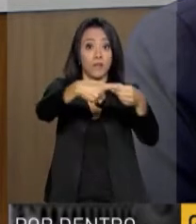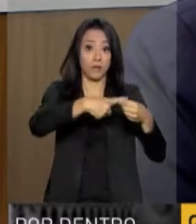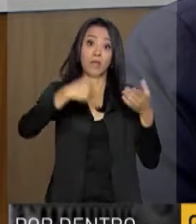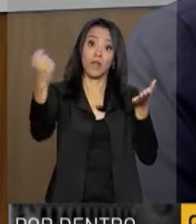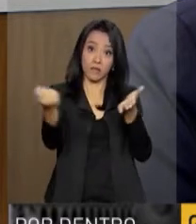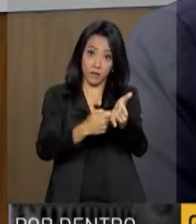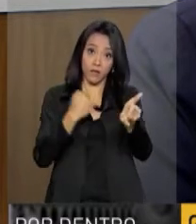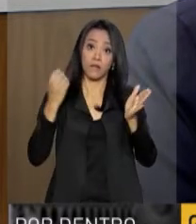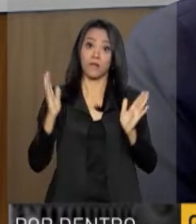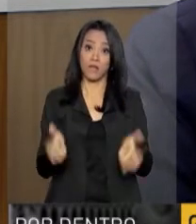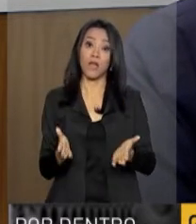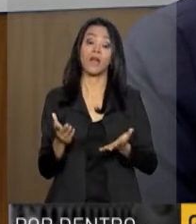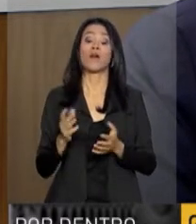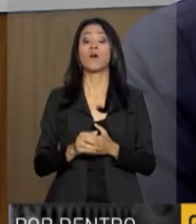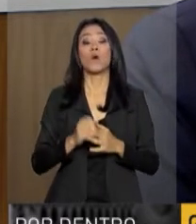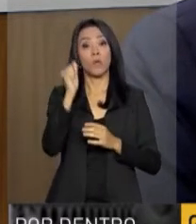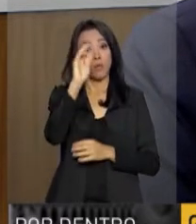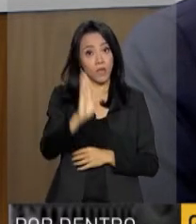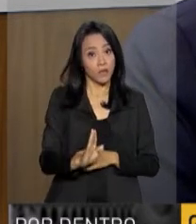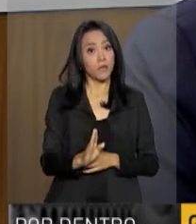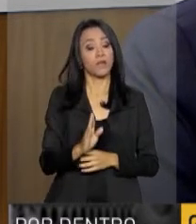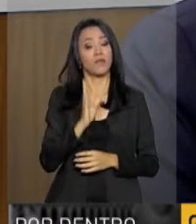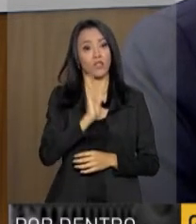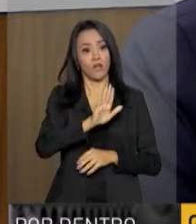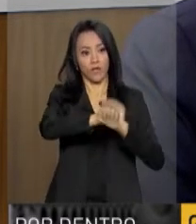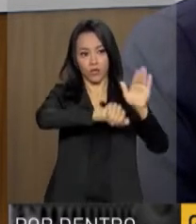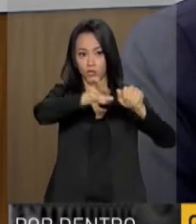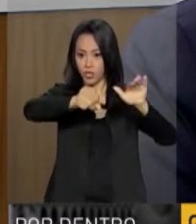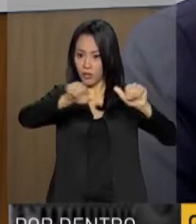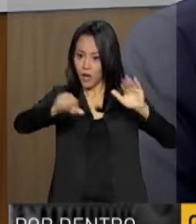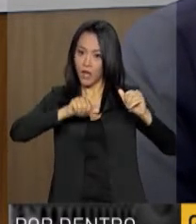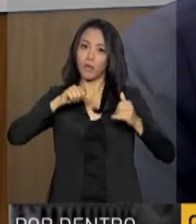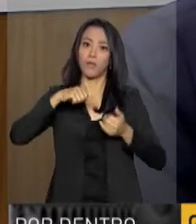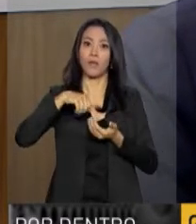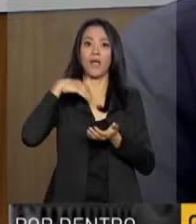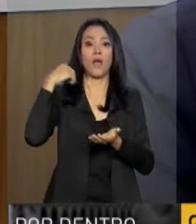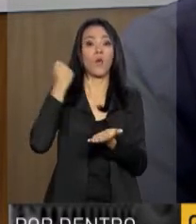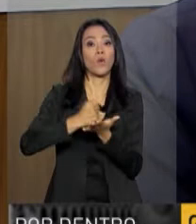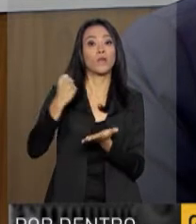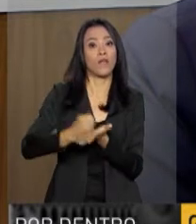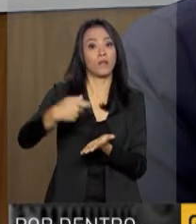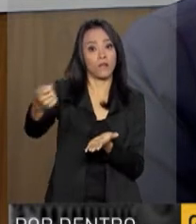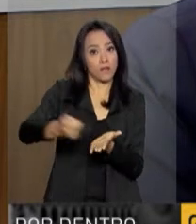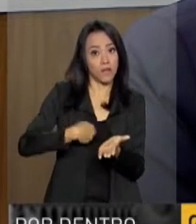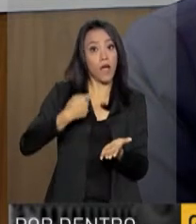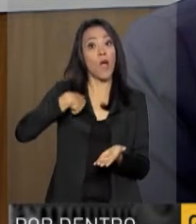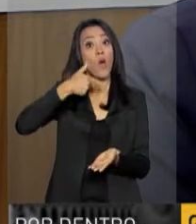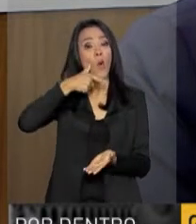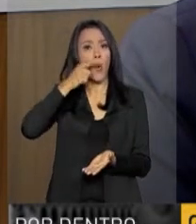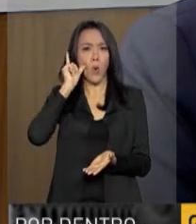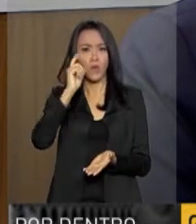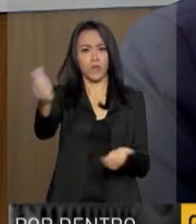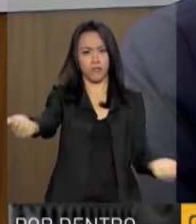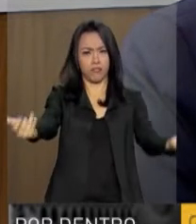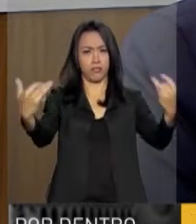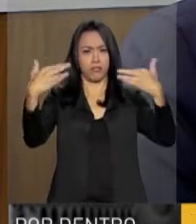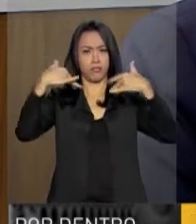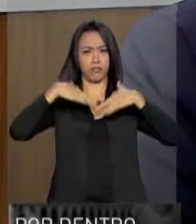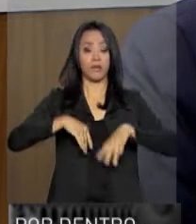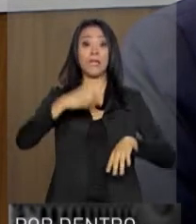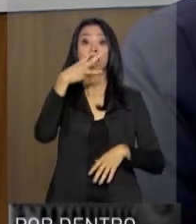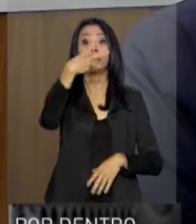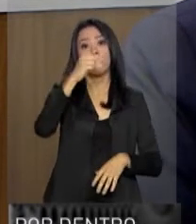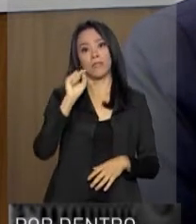o brasil inteiro já fez agora do município foram chamados para assinar contrato ontem estiveram em brasília aproximadamente 3 mil prefeitos